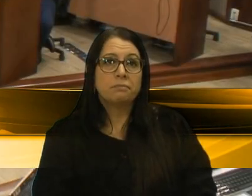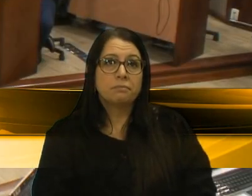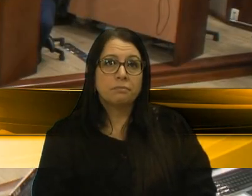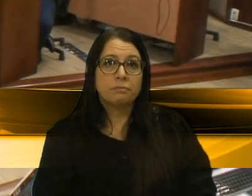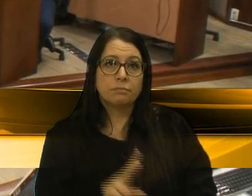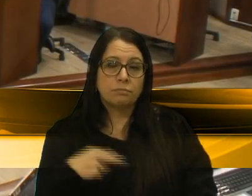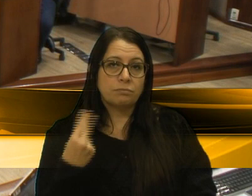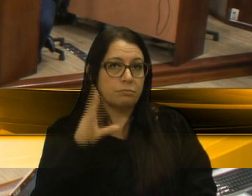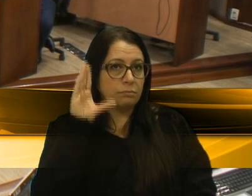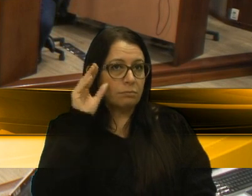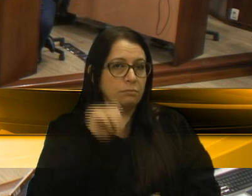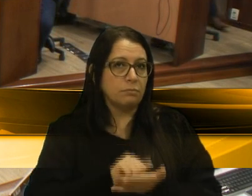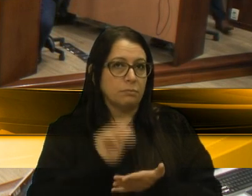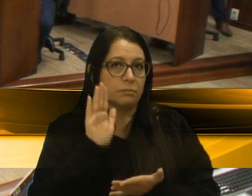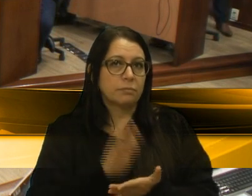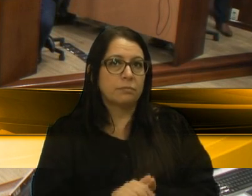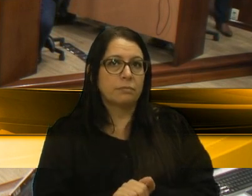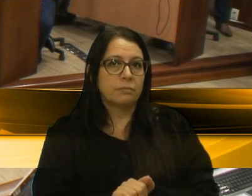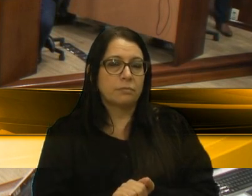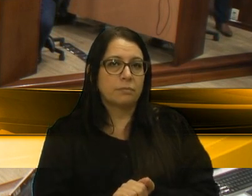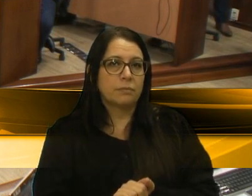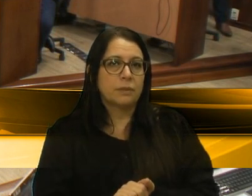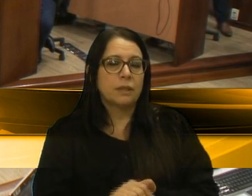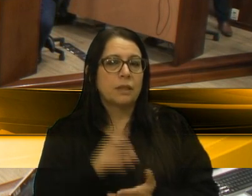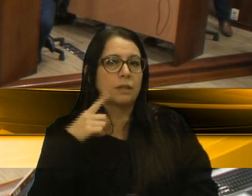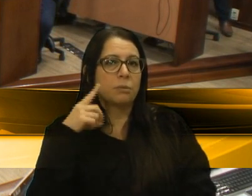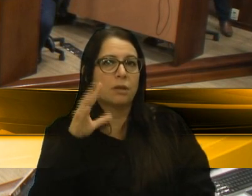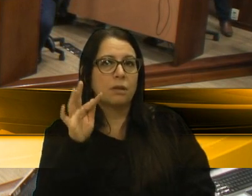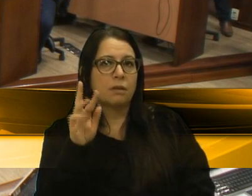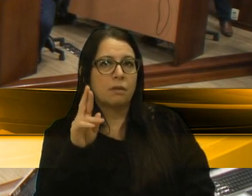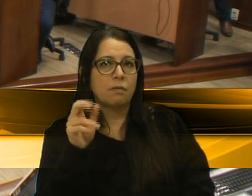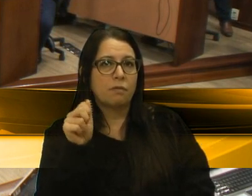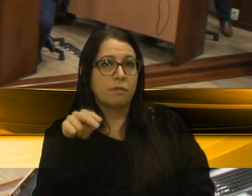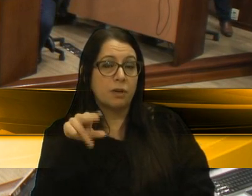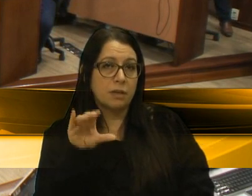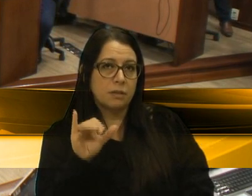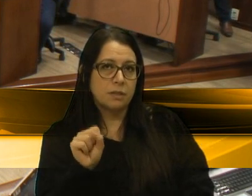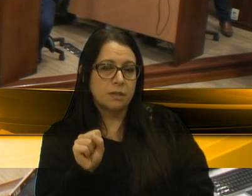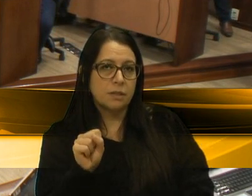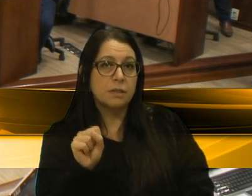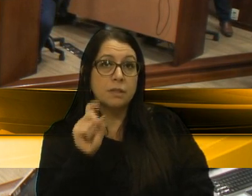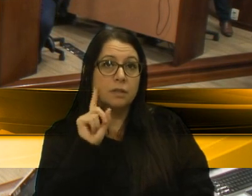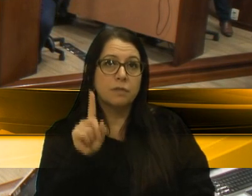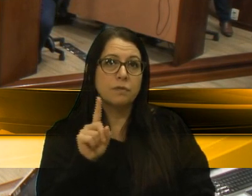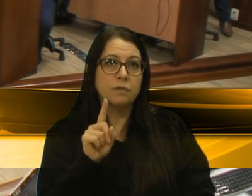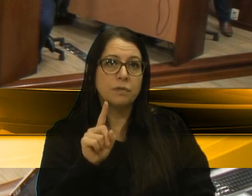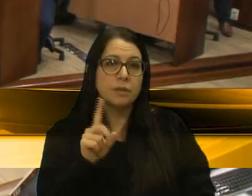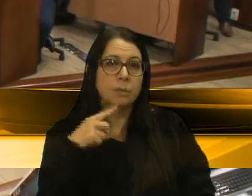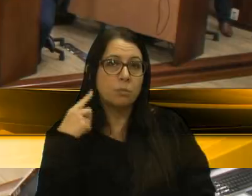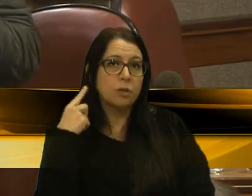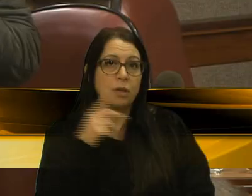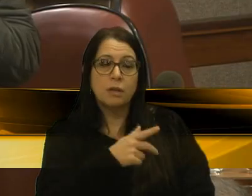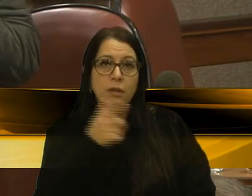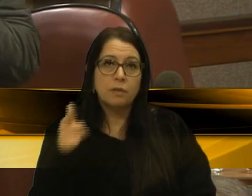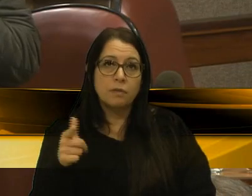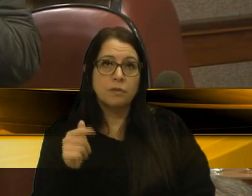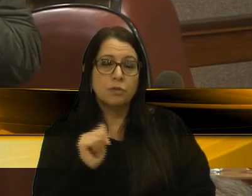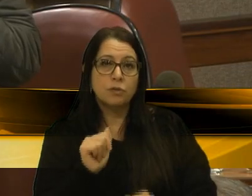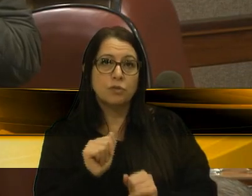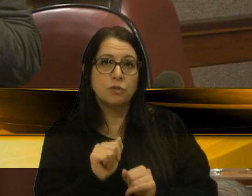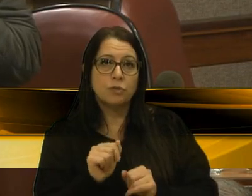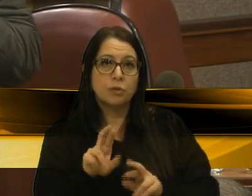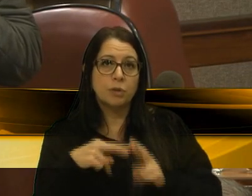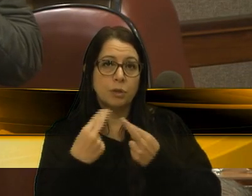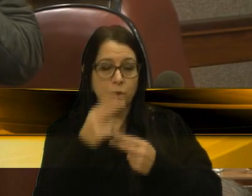observa a fala da deputada Fran Somens e vereador Kiko, o prefeito Clayton sentou do meu lado, ali onde senta o vereador Adiló no dia da